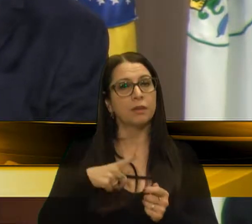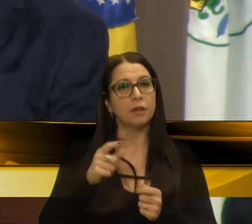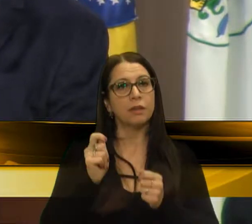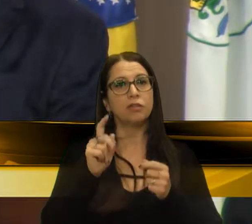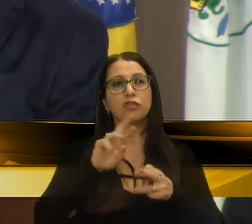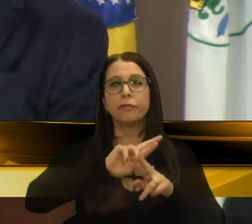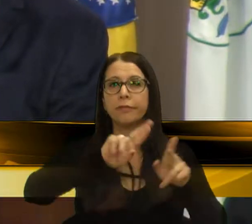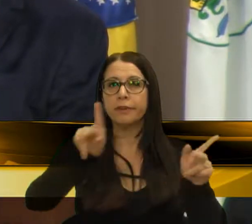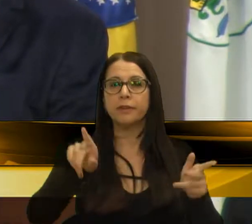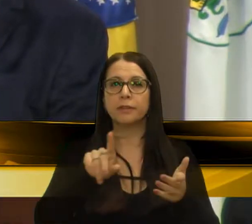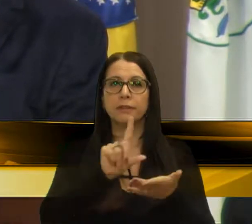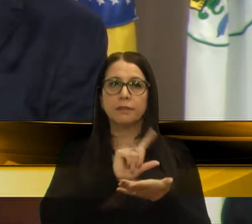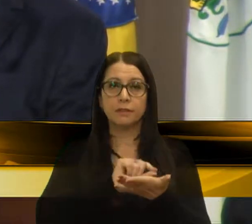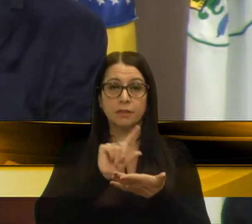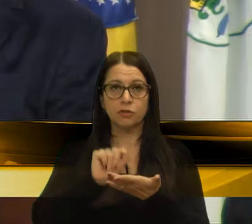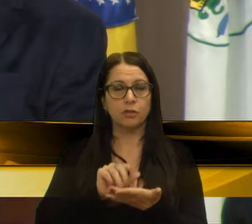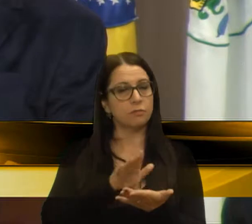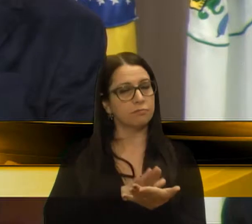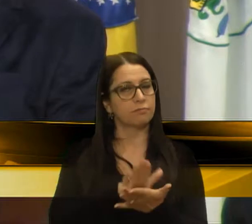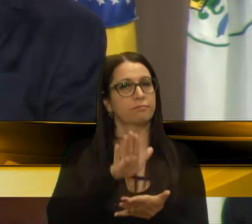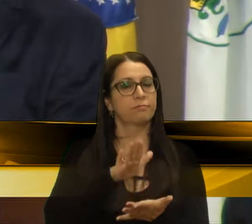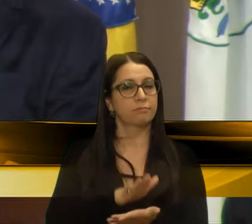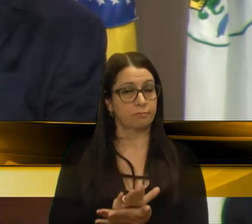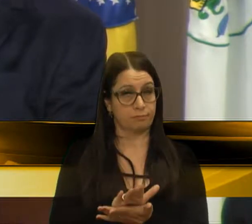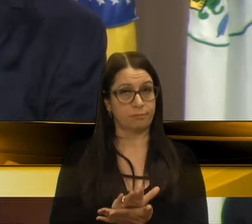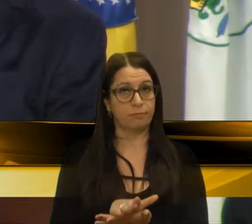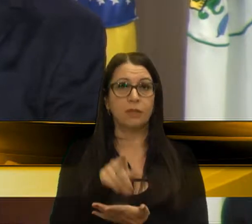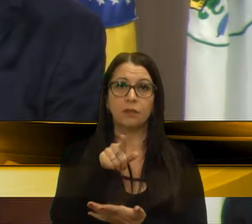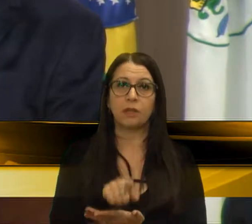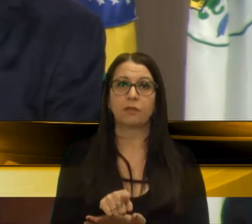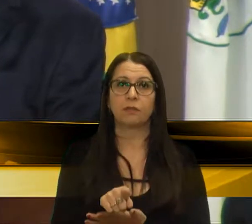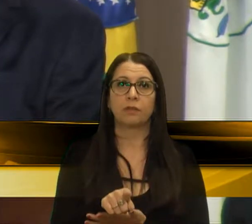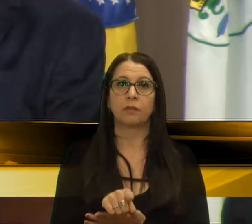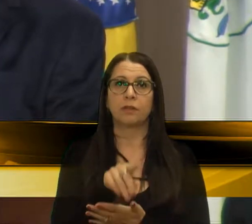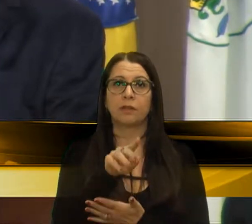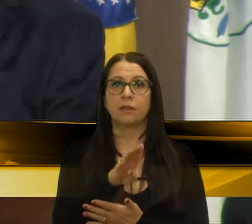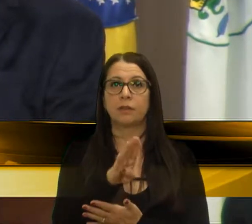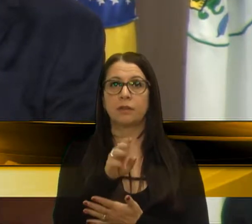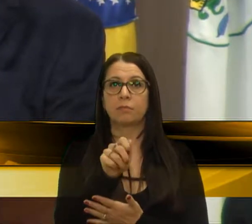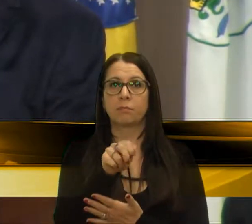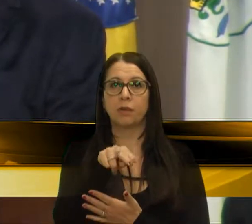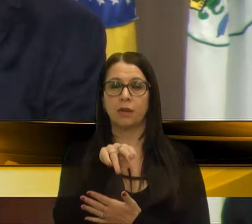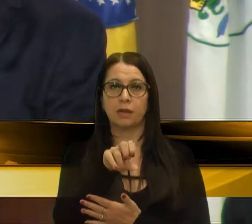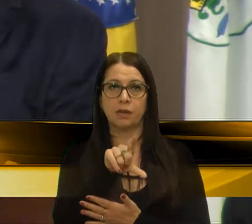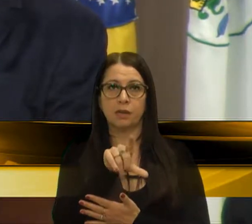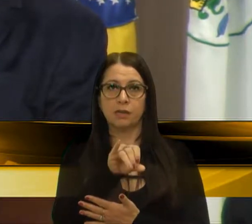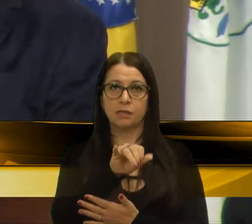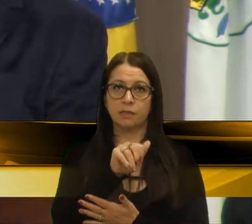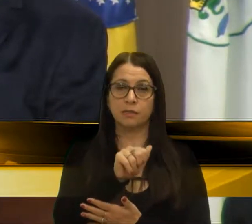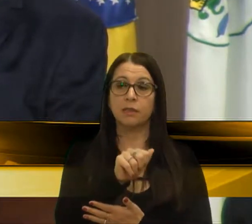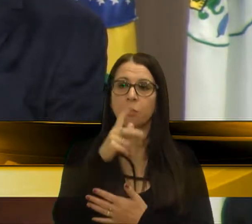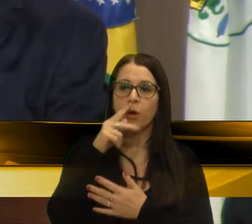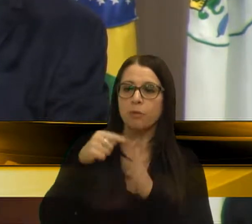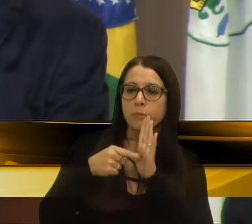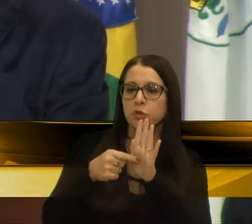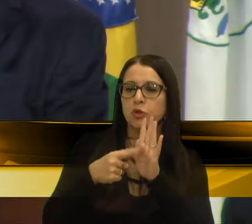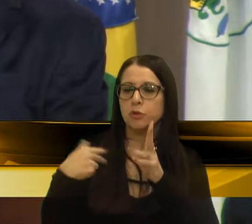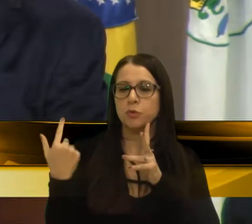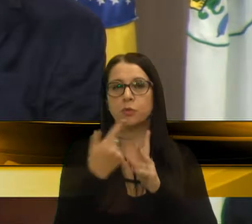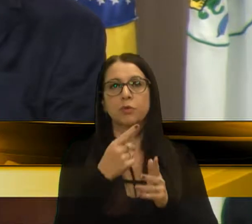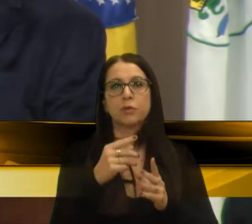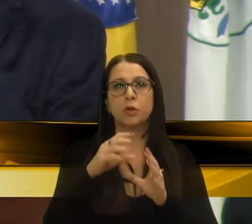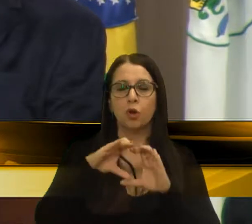e trabalhos técnicos publicados. Foi painelista em mais de 80 congressos nacionais e